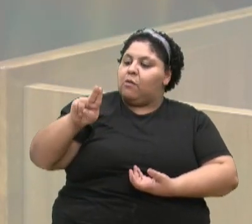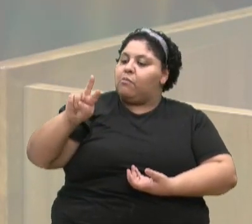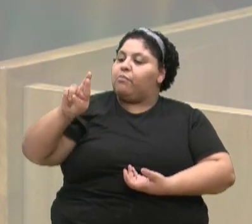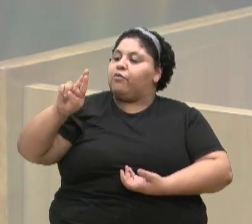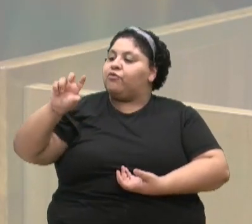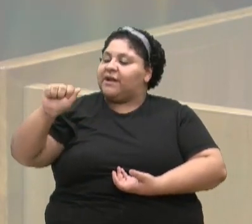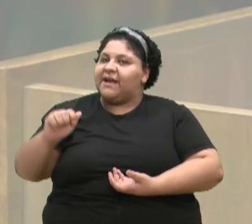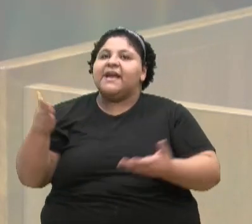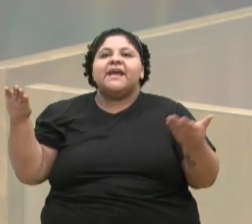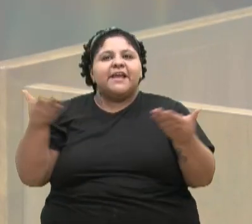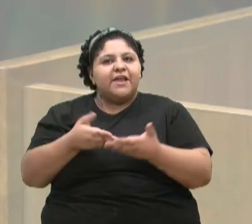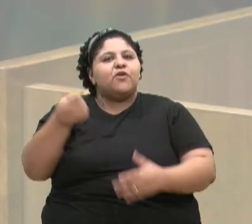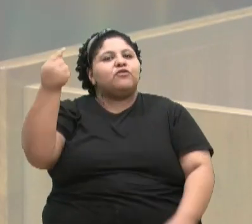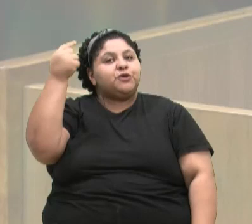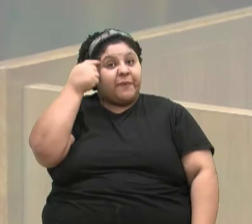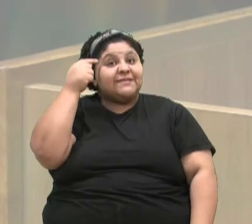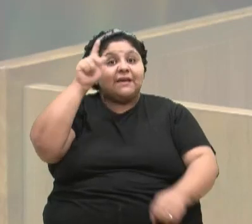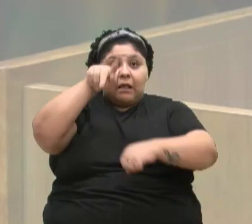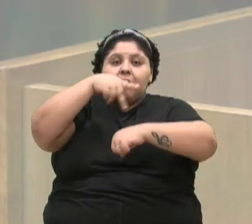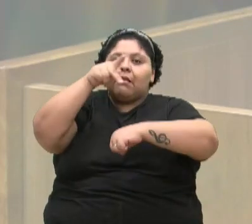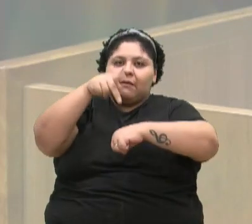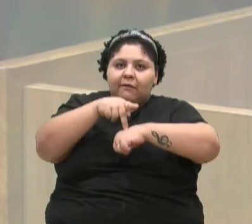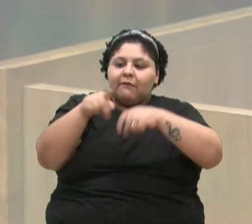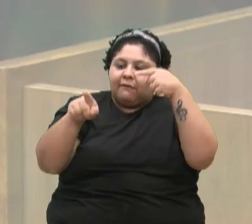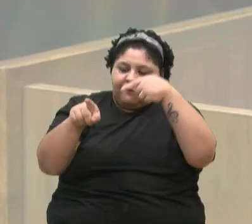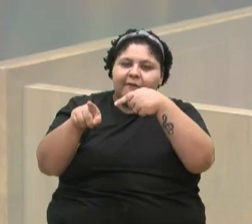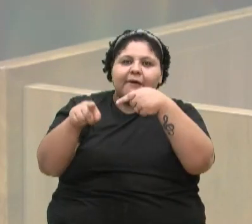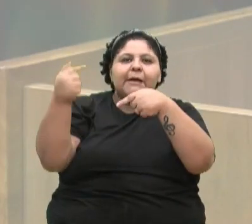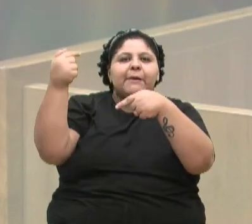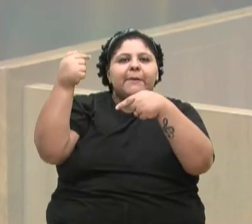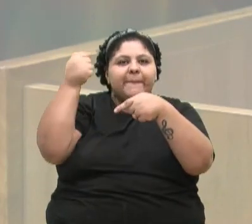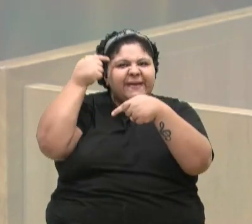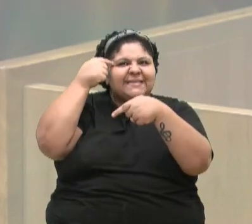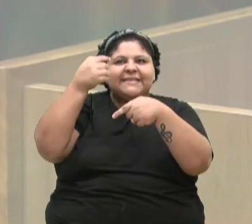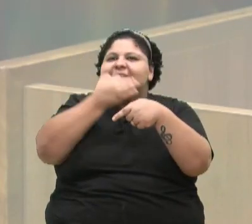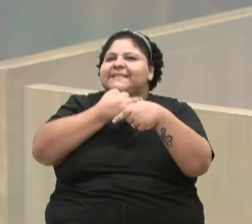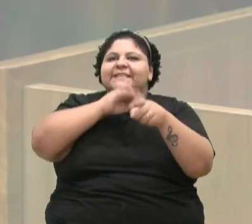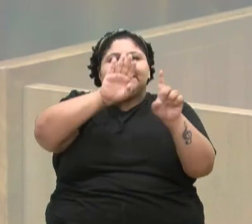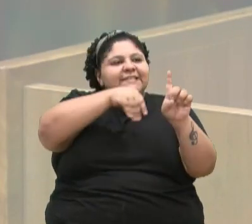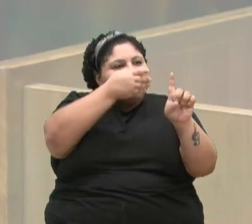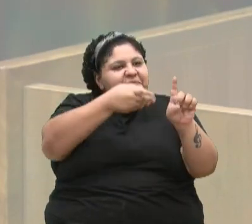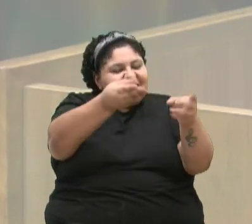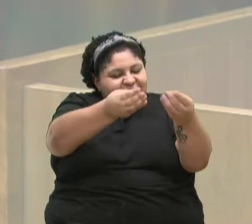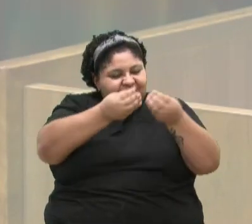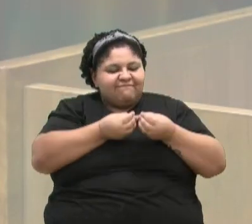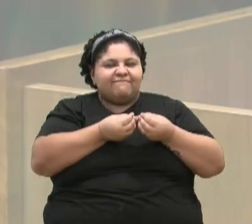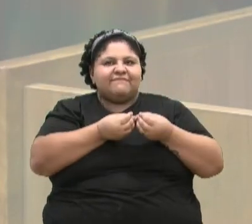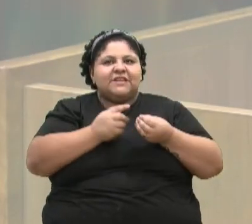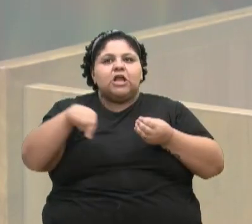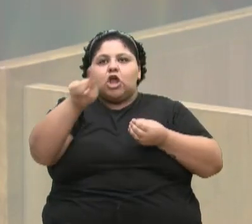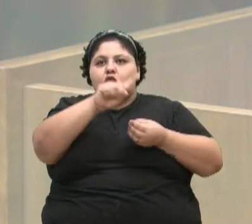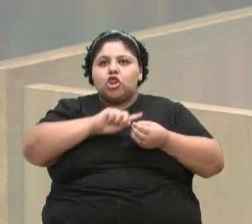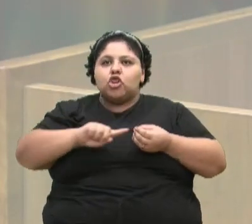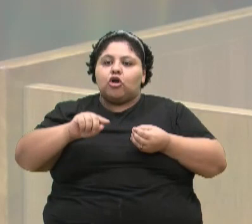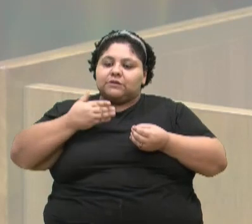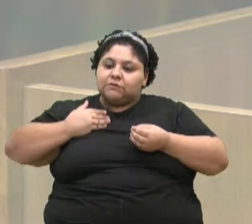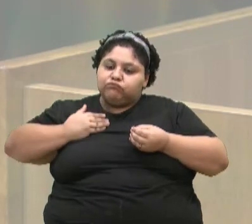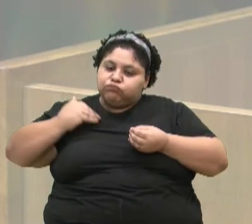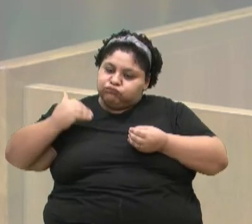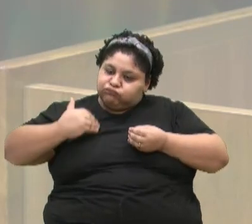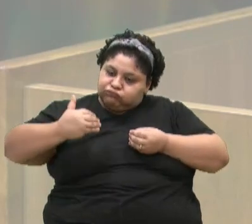manhã, realmente pensei em Singapura, pensei em Caxias do Sul, na homenagem que recebemos, e nós vamos, daqui para